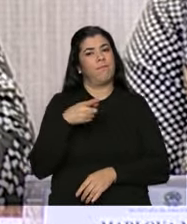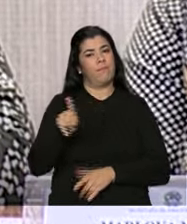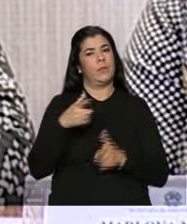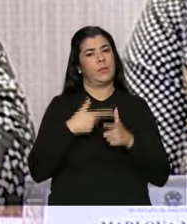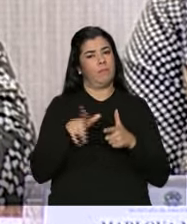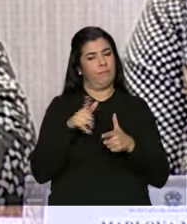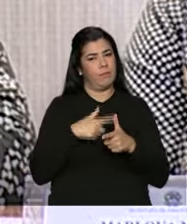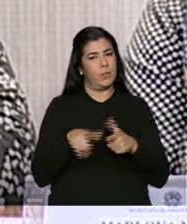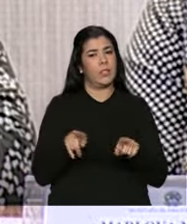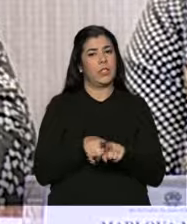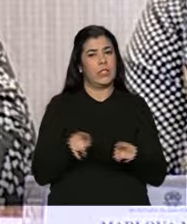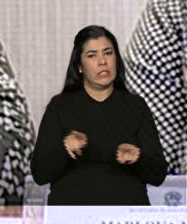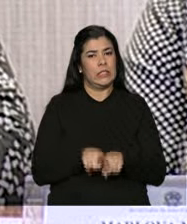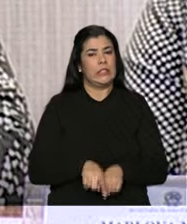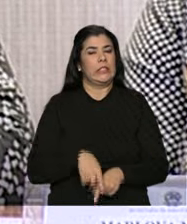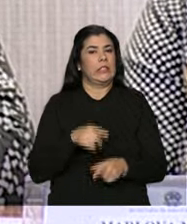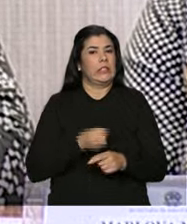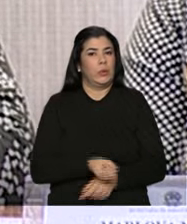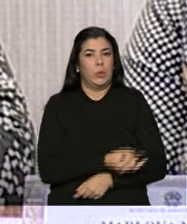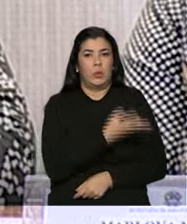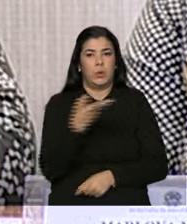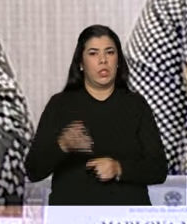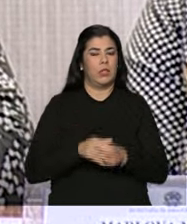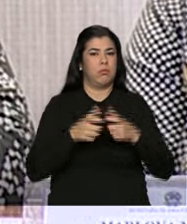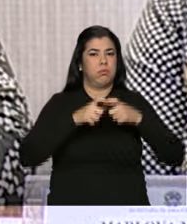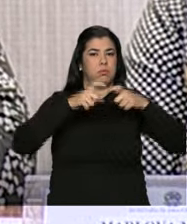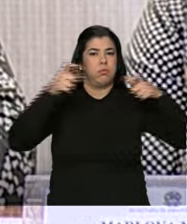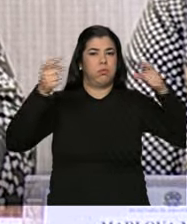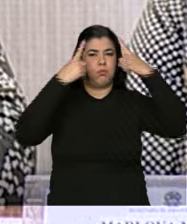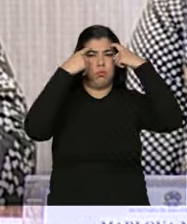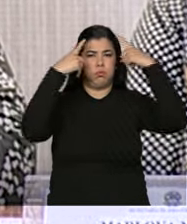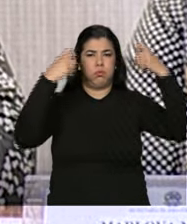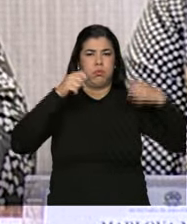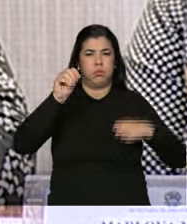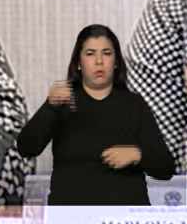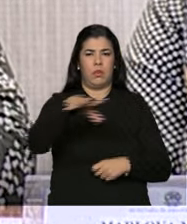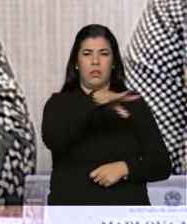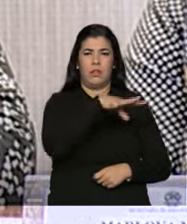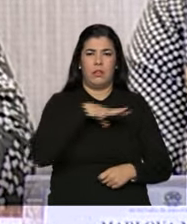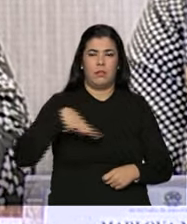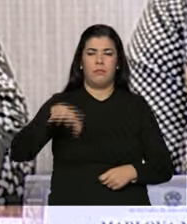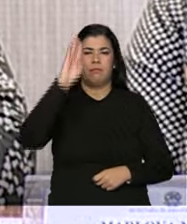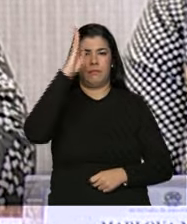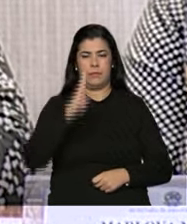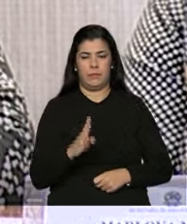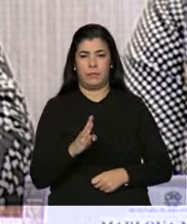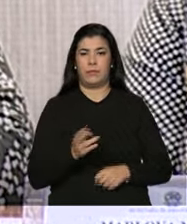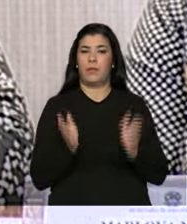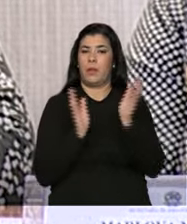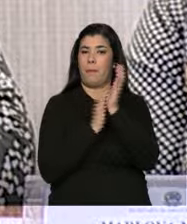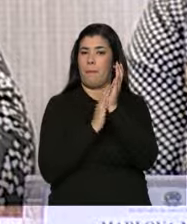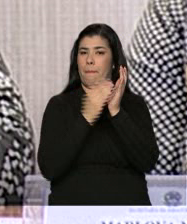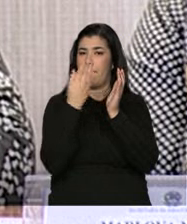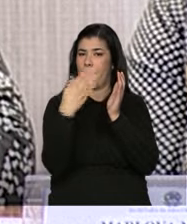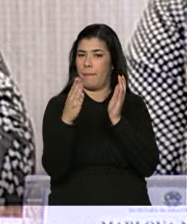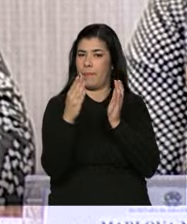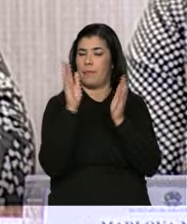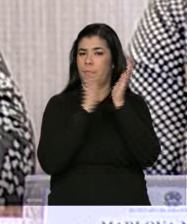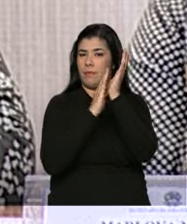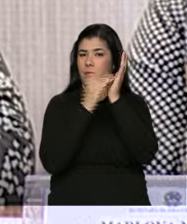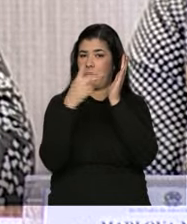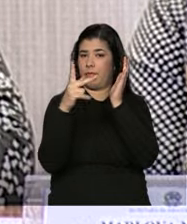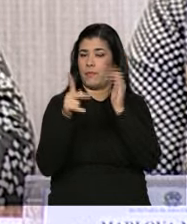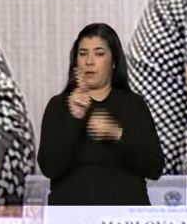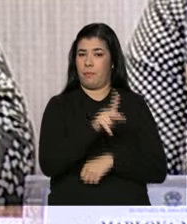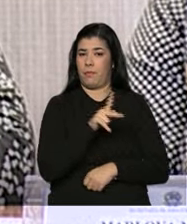esse essa imensa eh violência em todos dos campos em todas as áreas. parabenizar ao Júlio e à